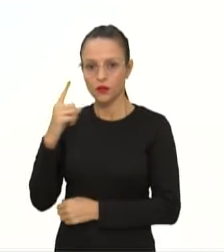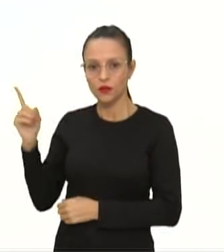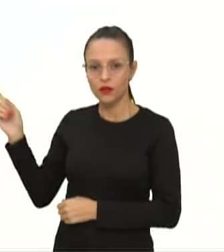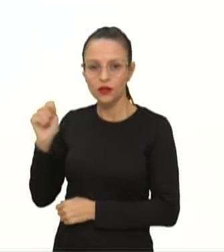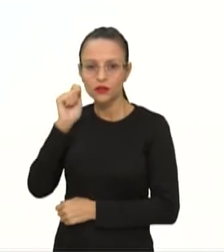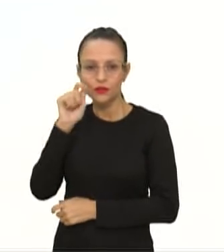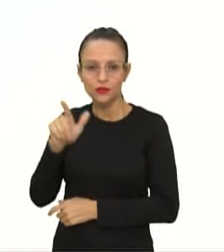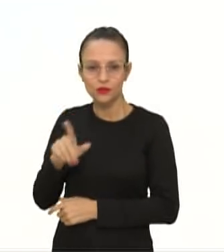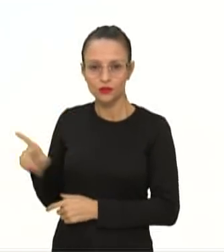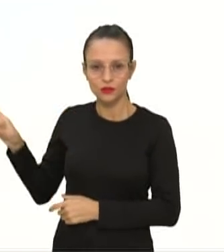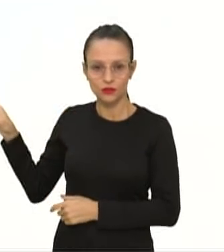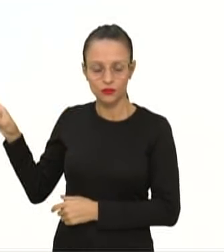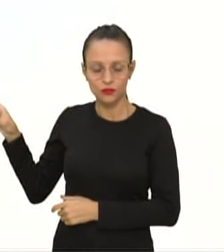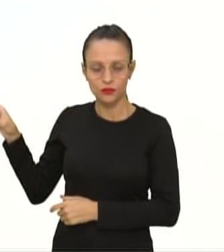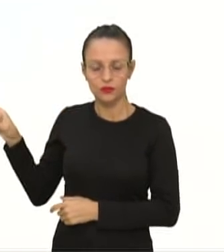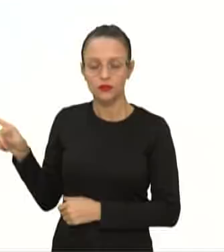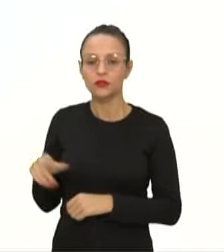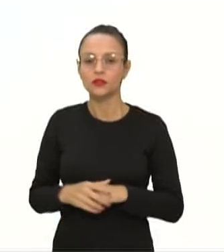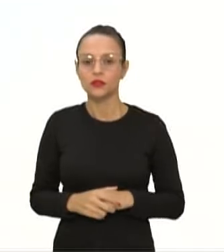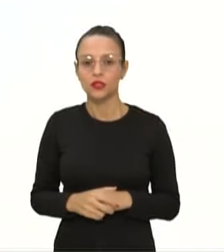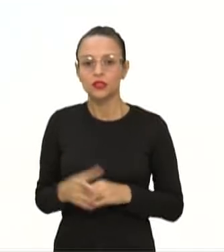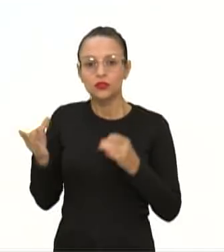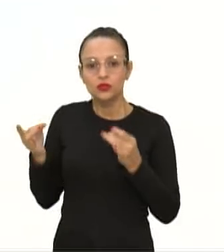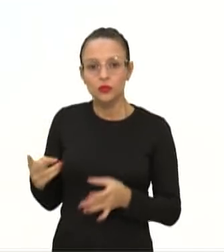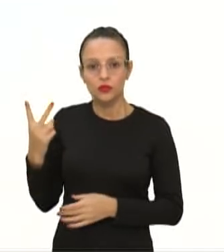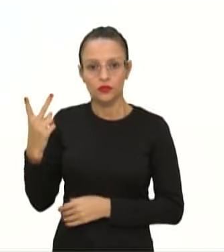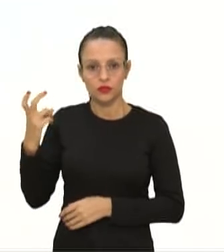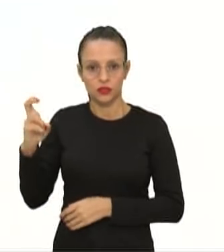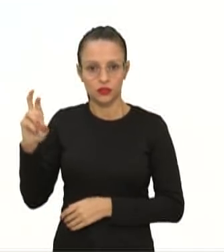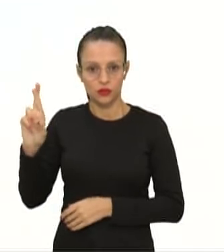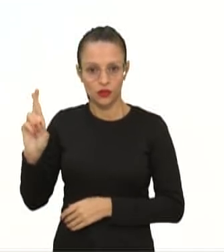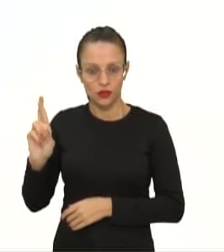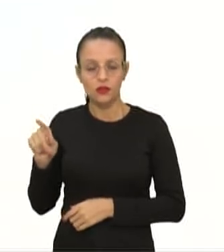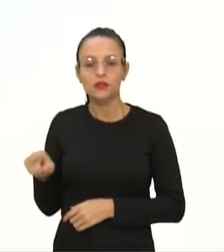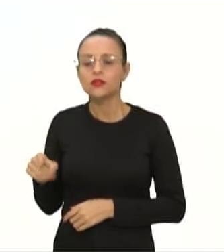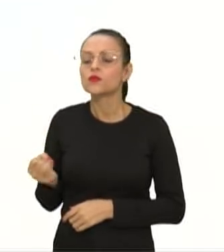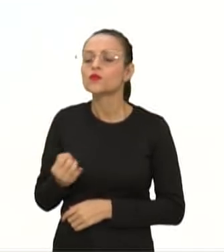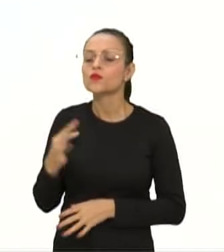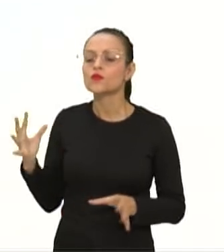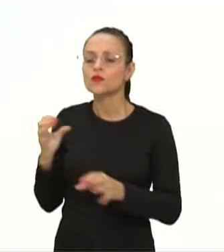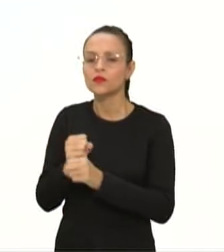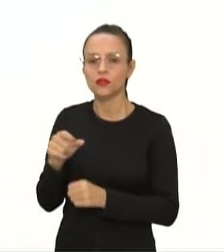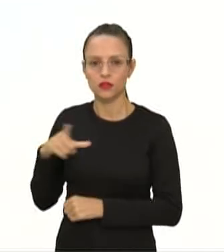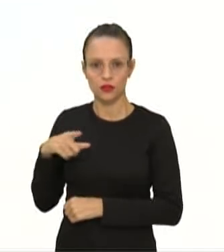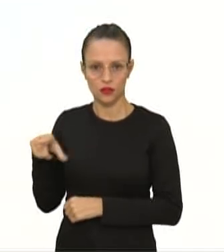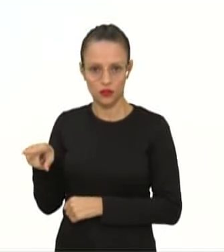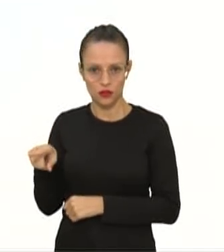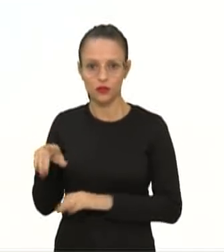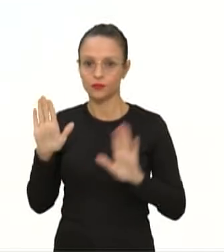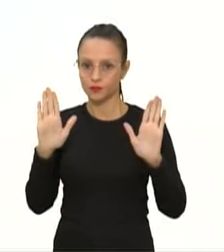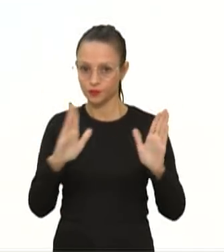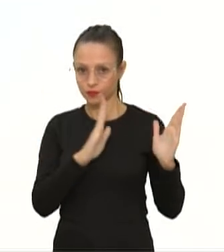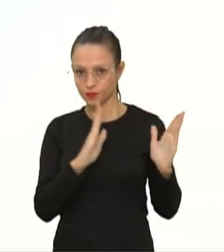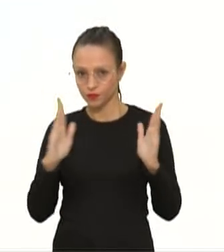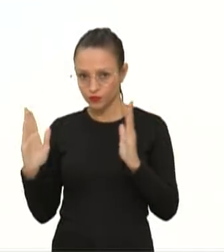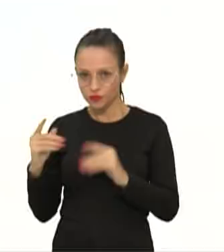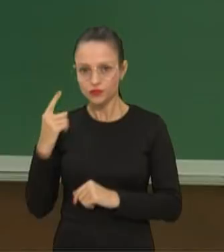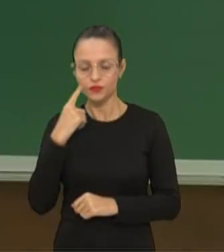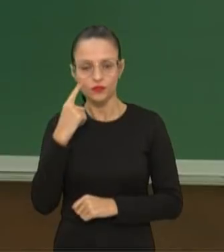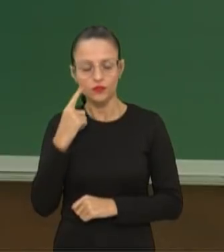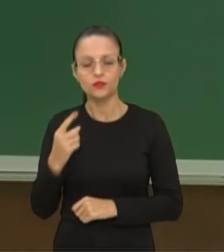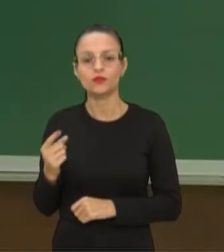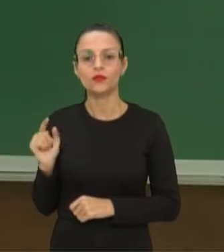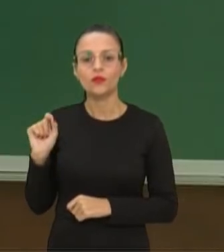informação também, e ainda ficou com R$25. Qual era a quantia de Sônia? Vamos parte por parte. Uma